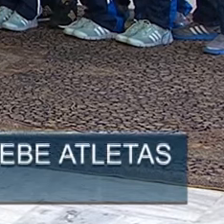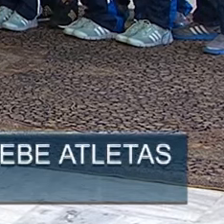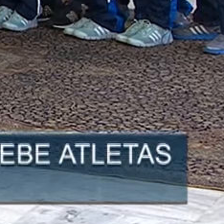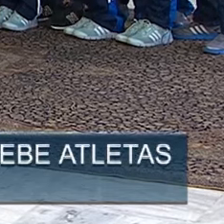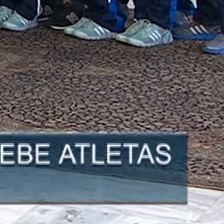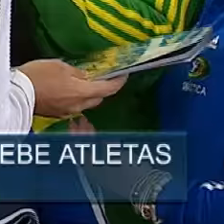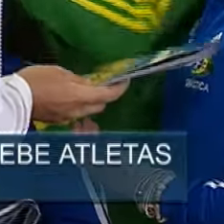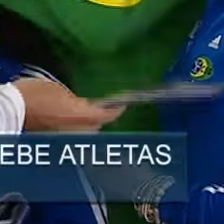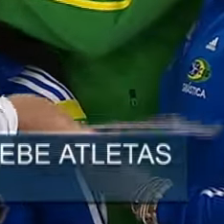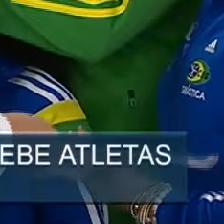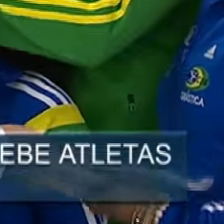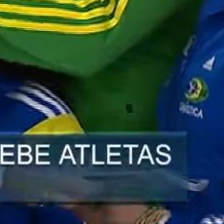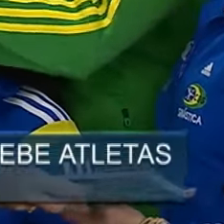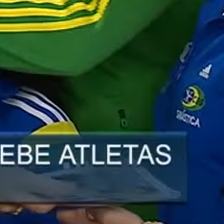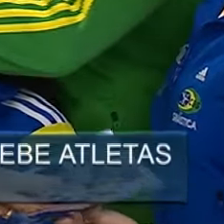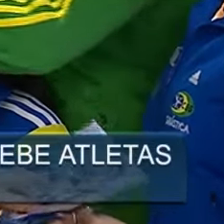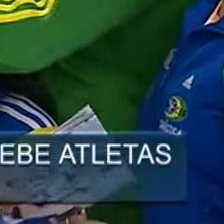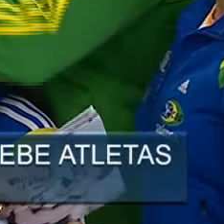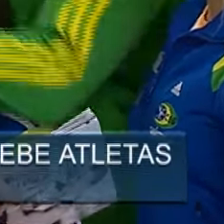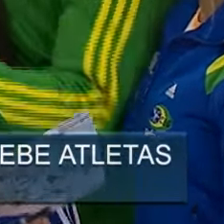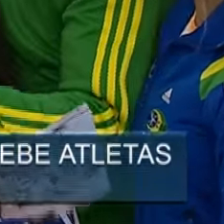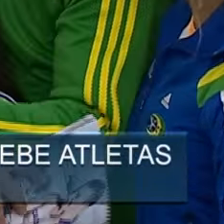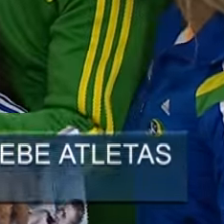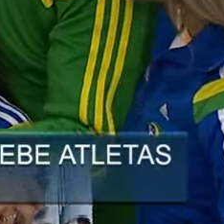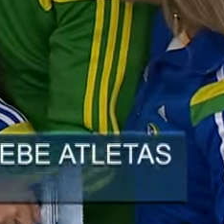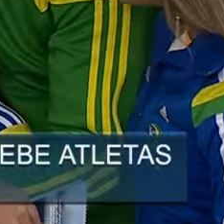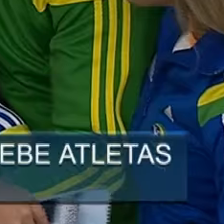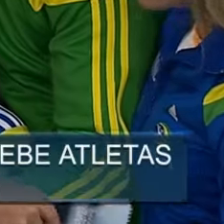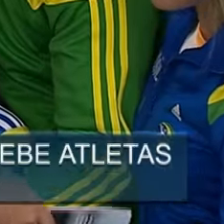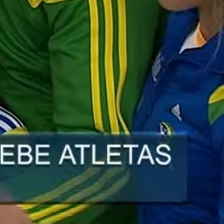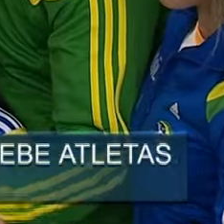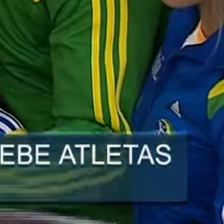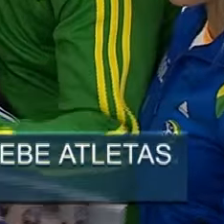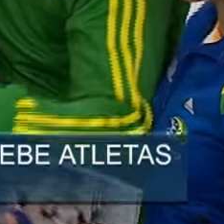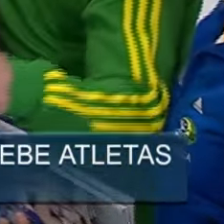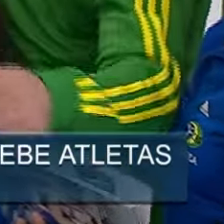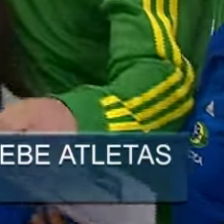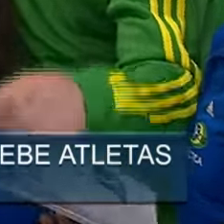das delegações feminina e masculina de ginástica artística.